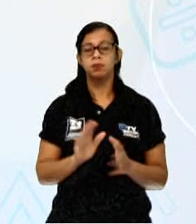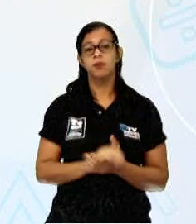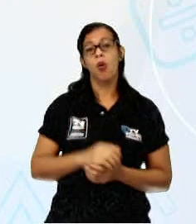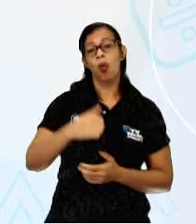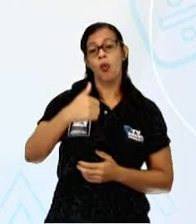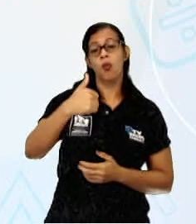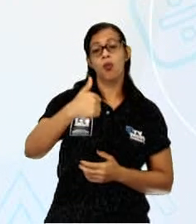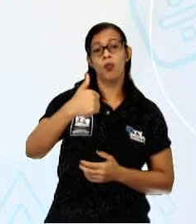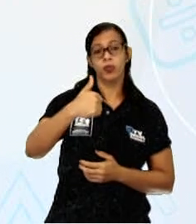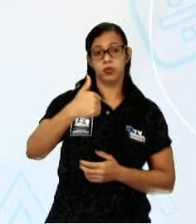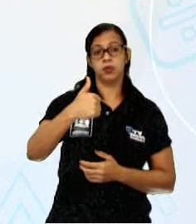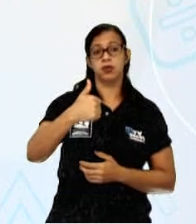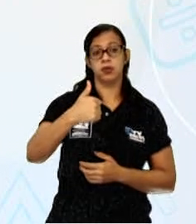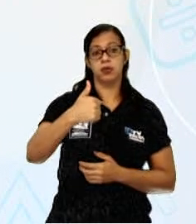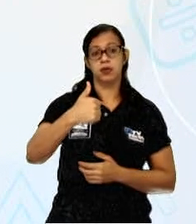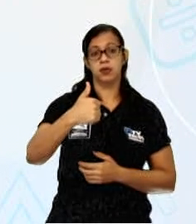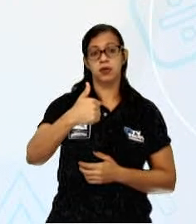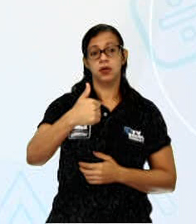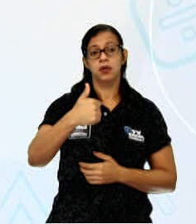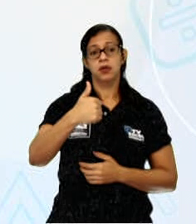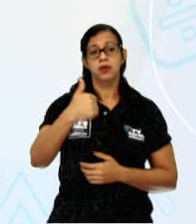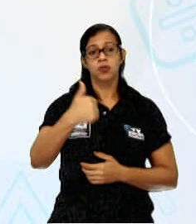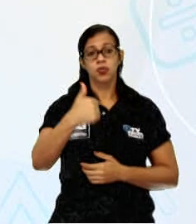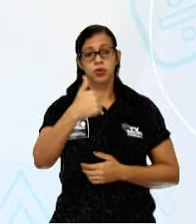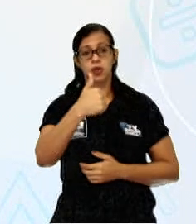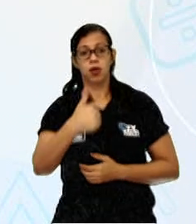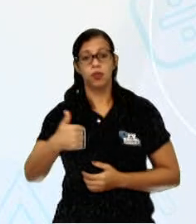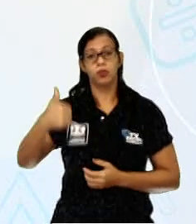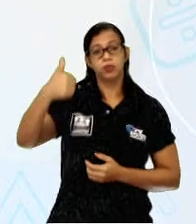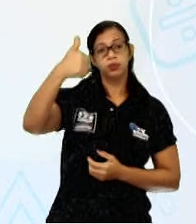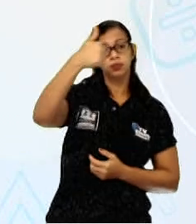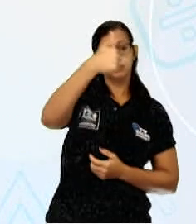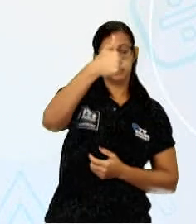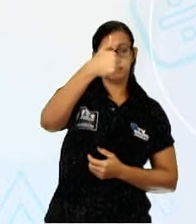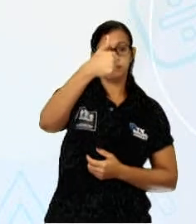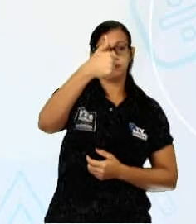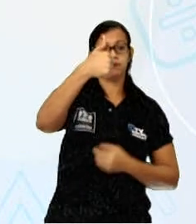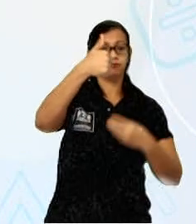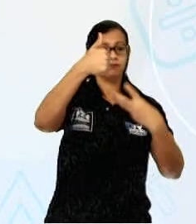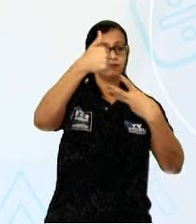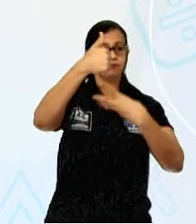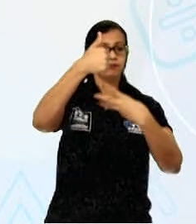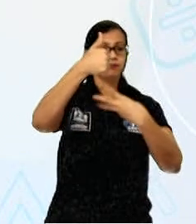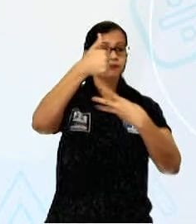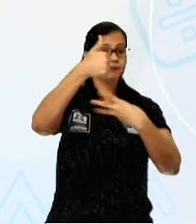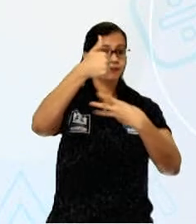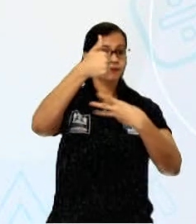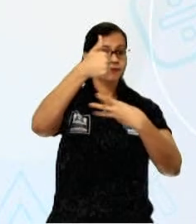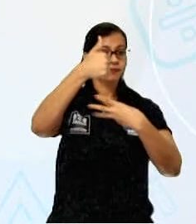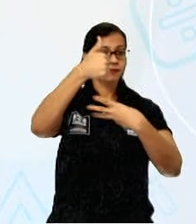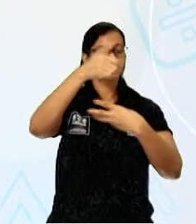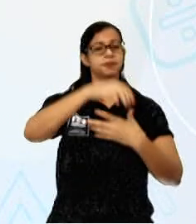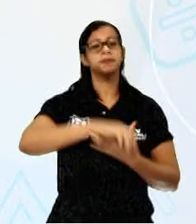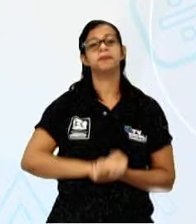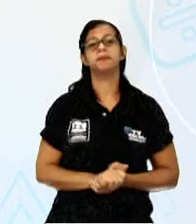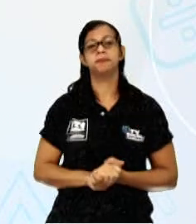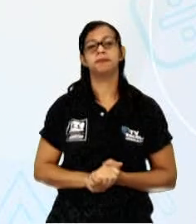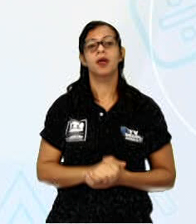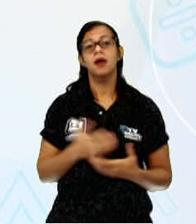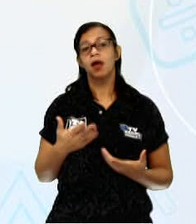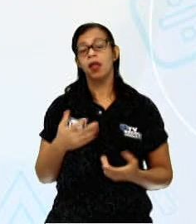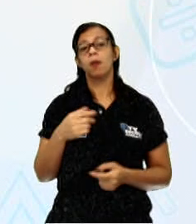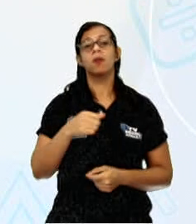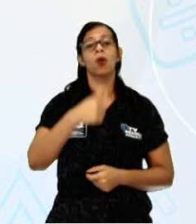unidade e vamos transformar 10 unidades em uma dezena Olha lá uma dezena mais